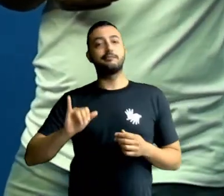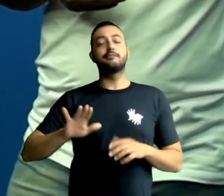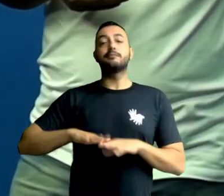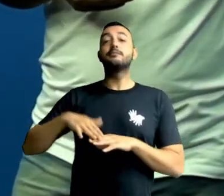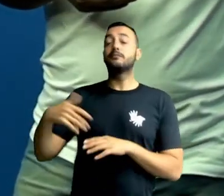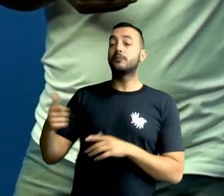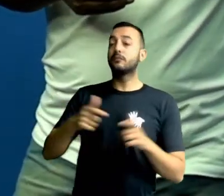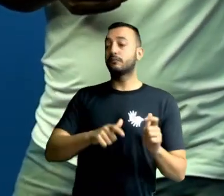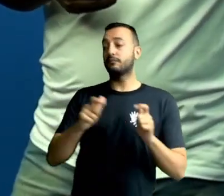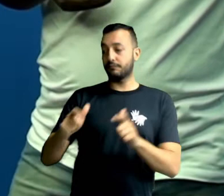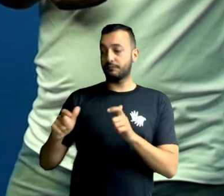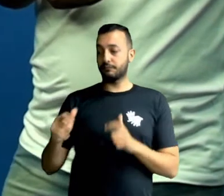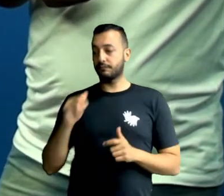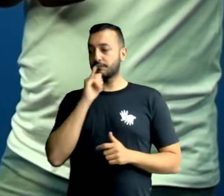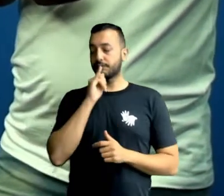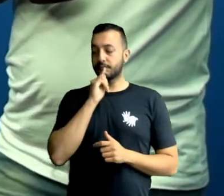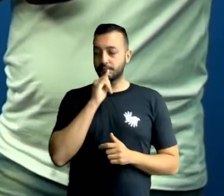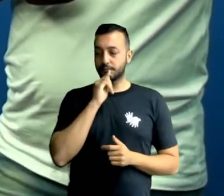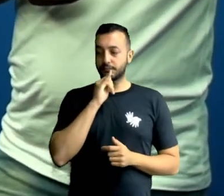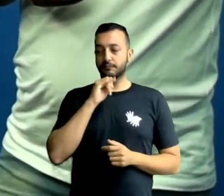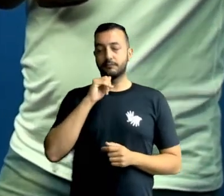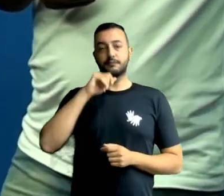em locais, por exemplo,